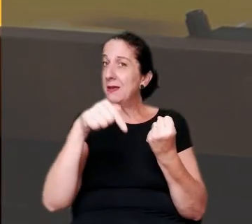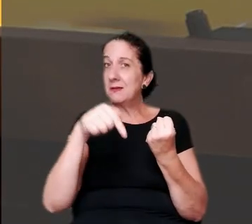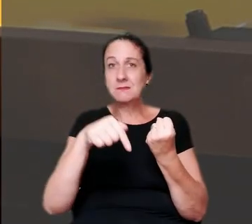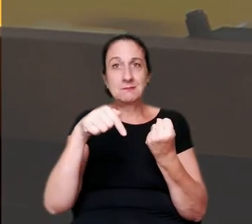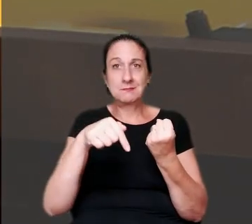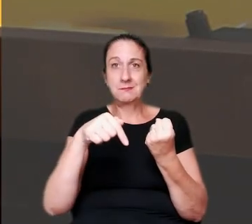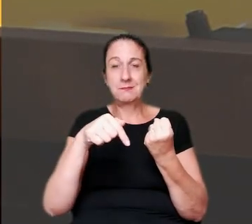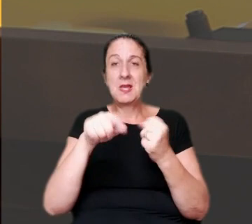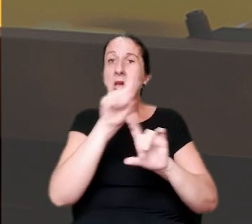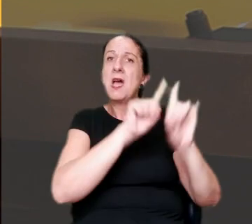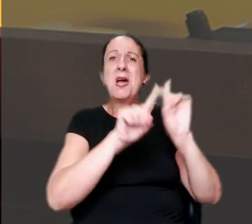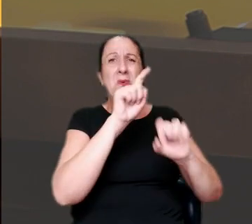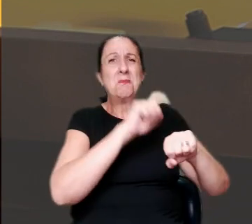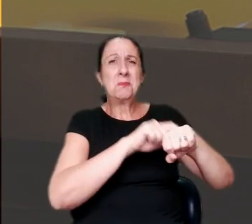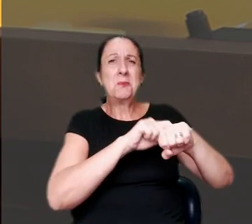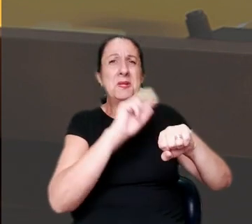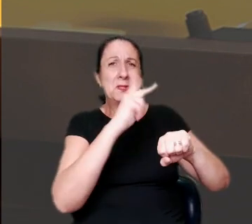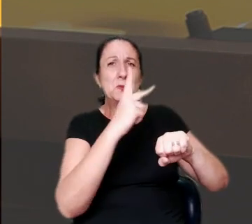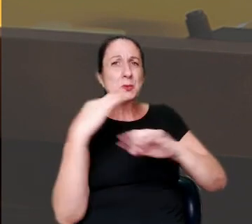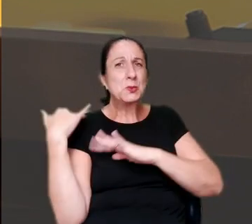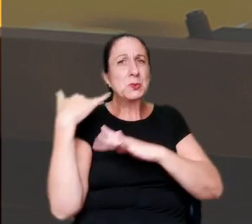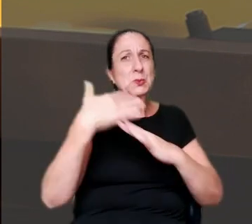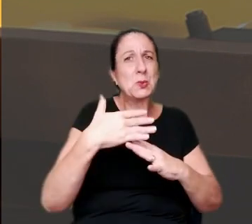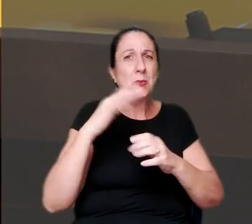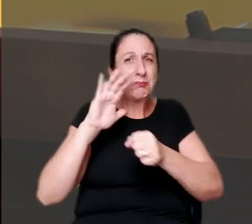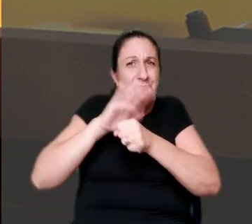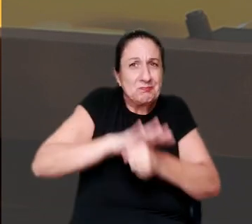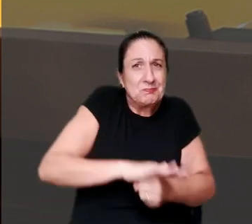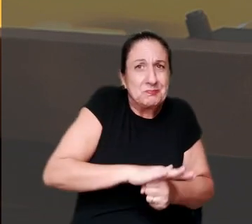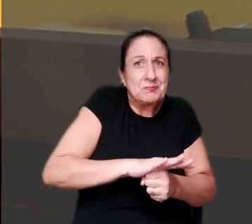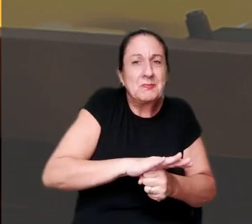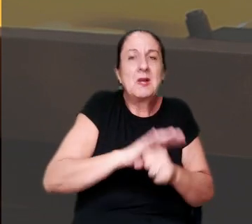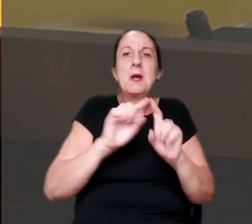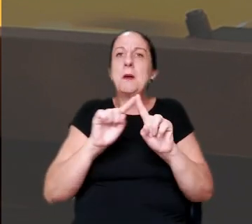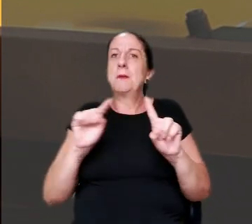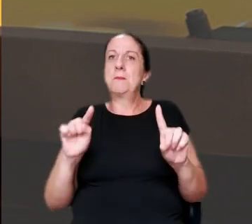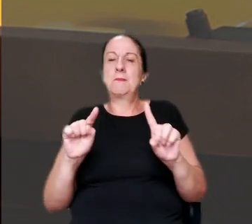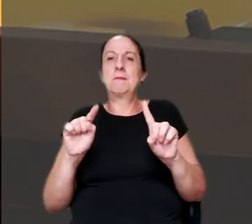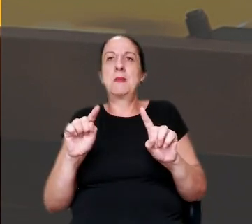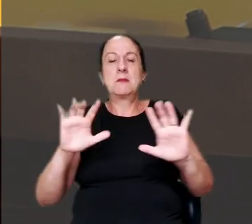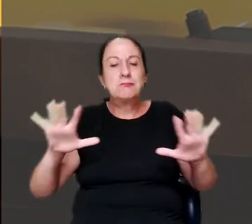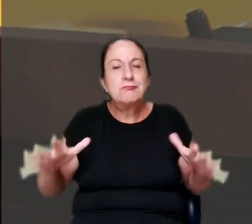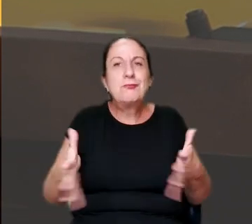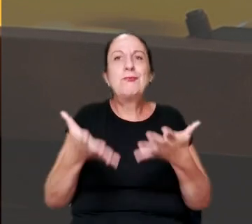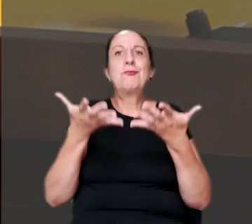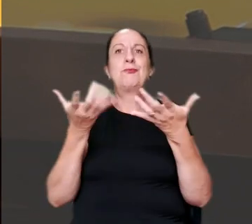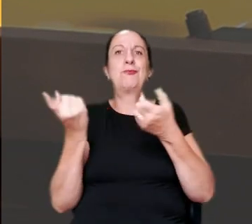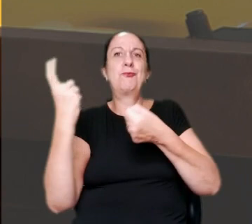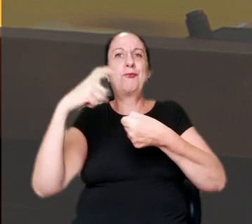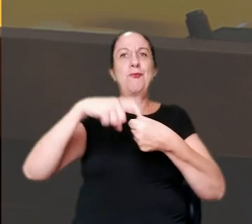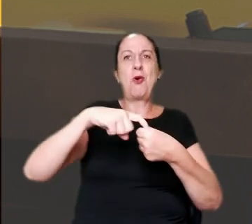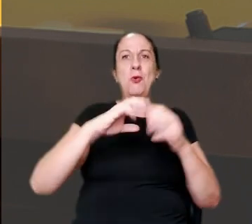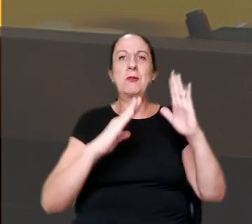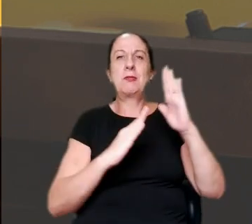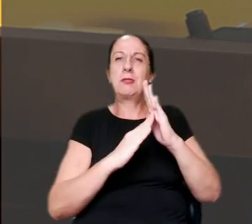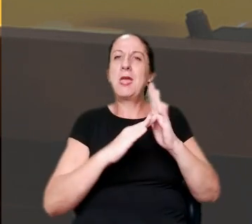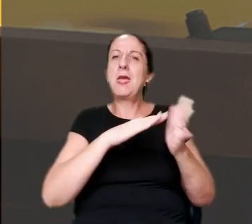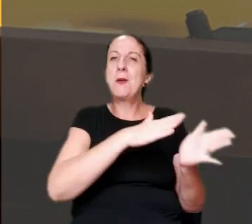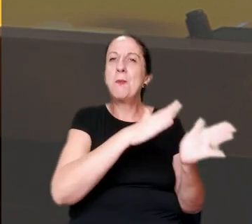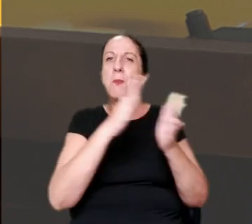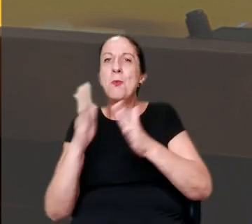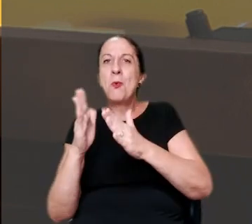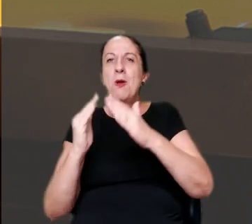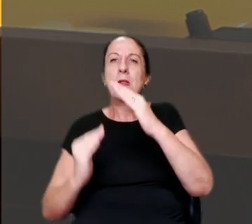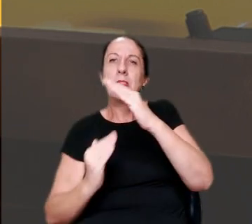aí, embora em alguns momentos históricos estejam sufocadas, mas elas ressurgem de tempo